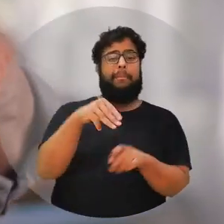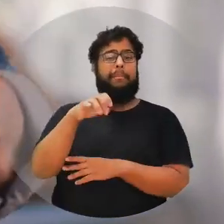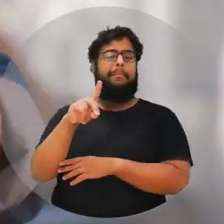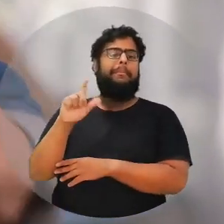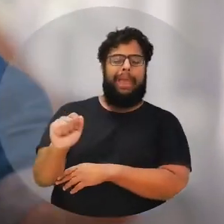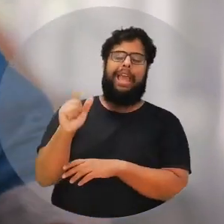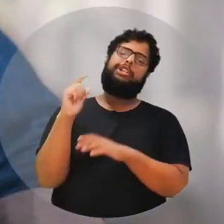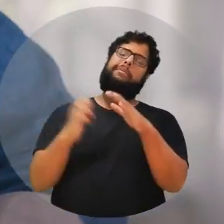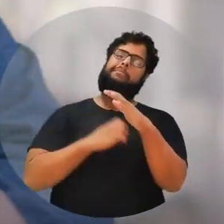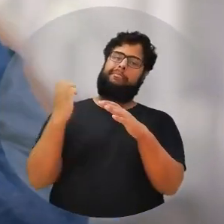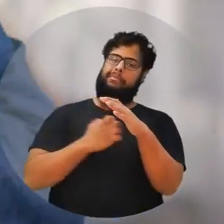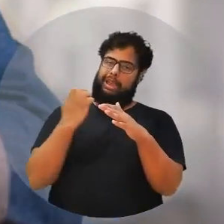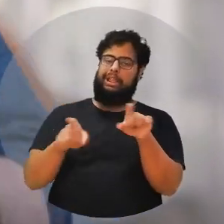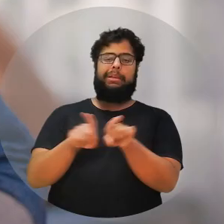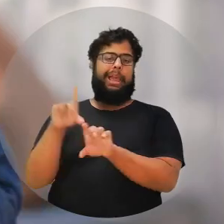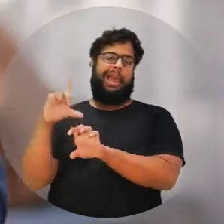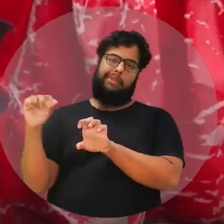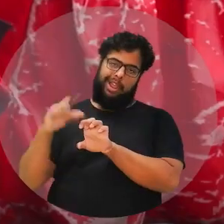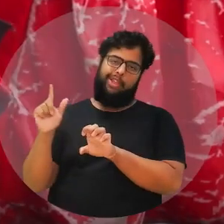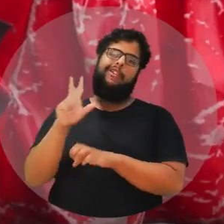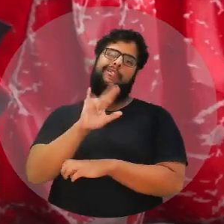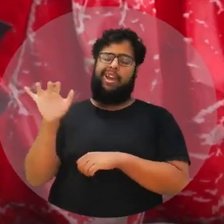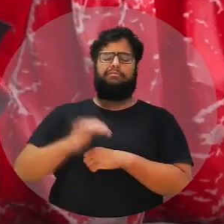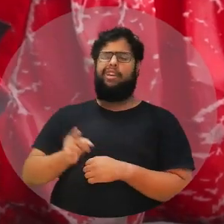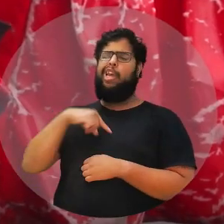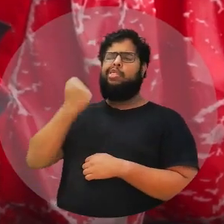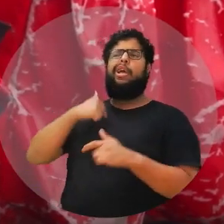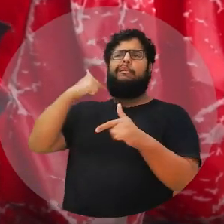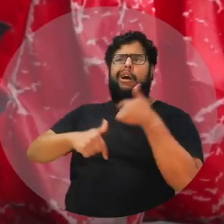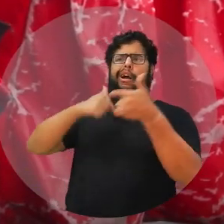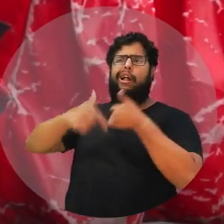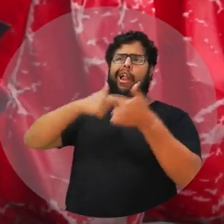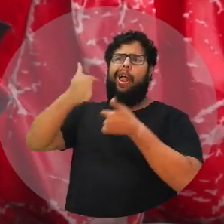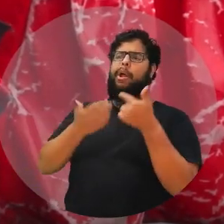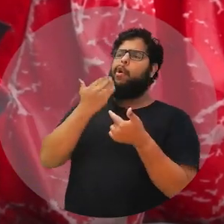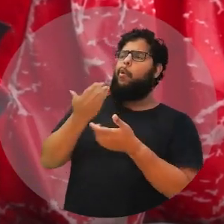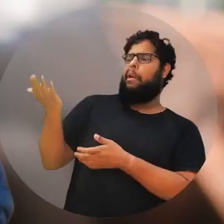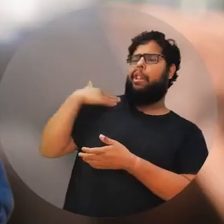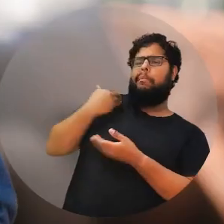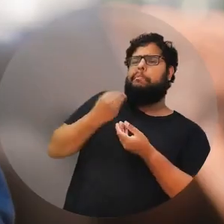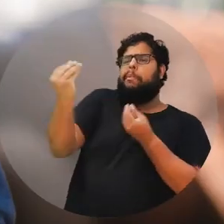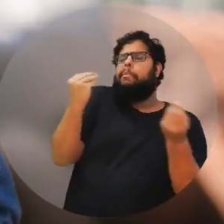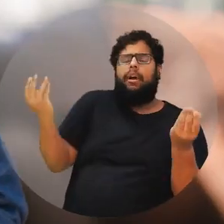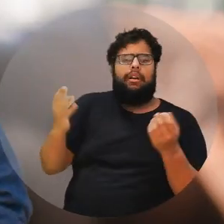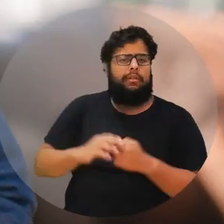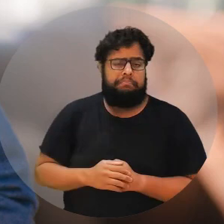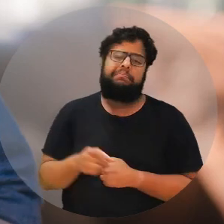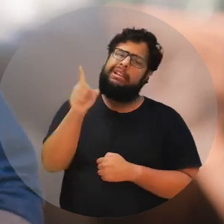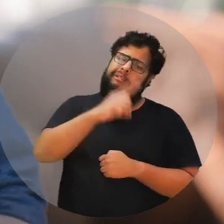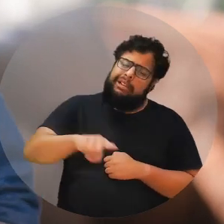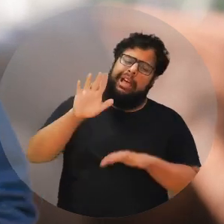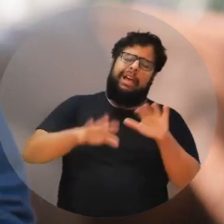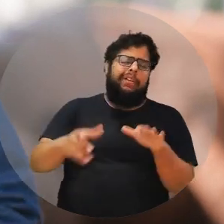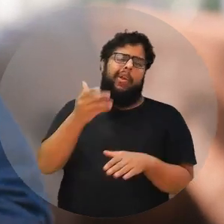o micronegócio, o empreendedorismo. E nós que estamos no corre dos aplicativos, como que vai ser? Você muitas vezes